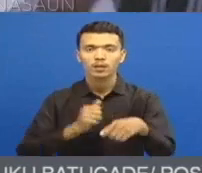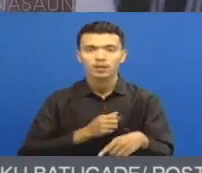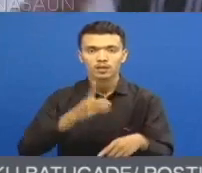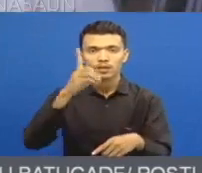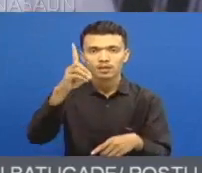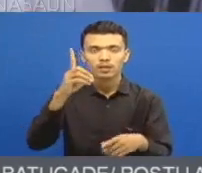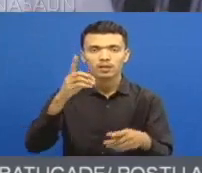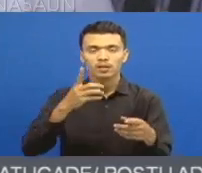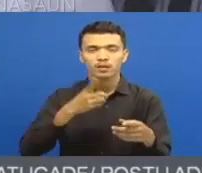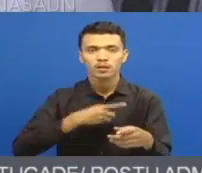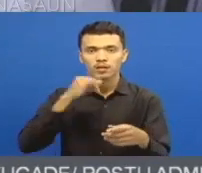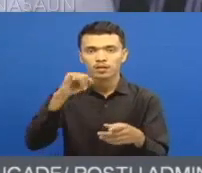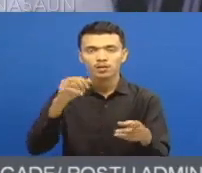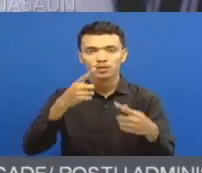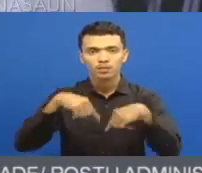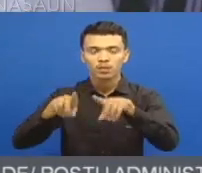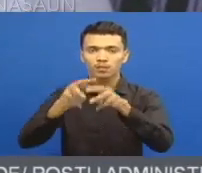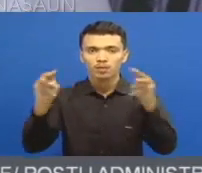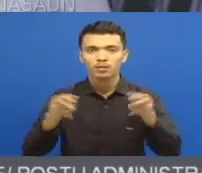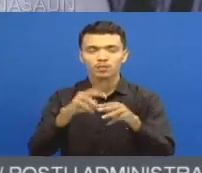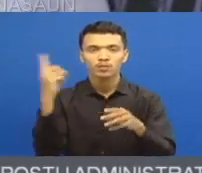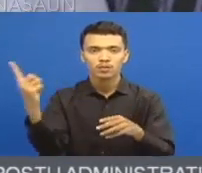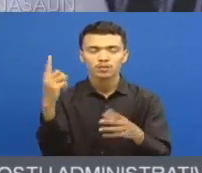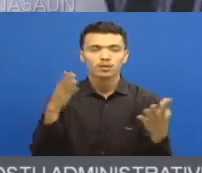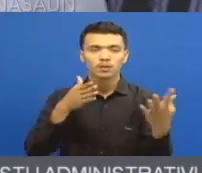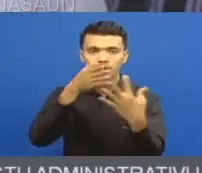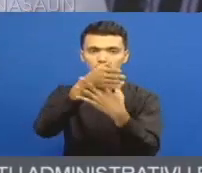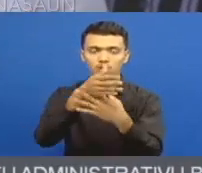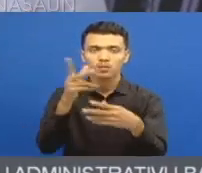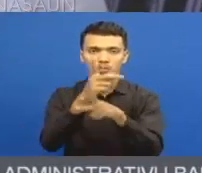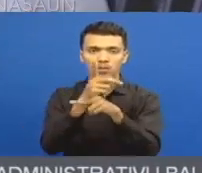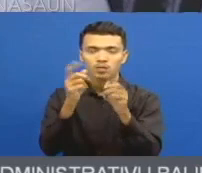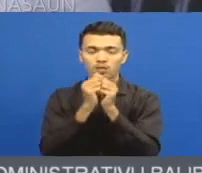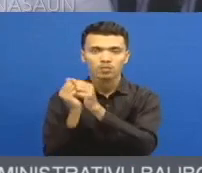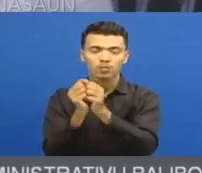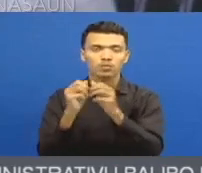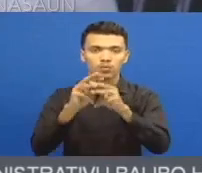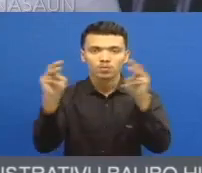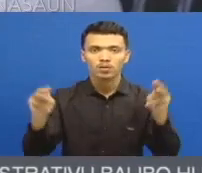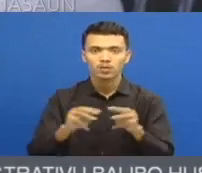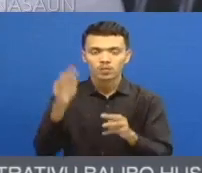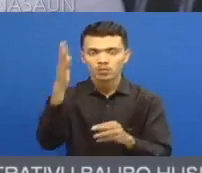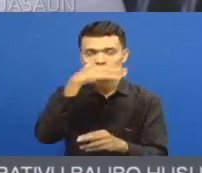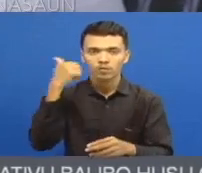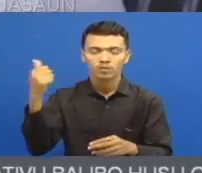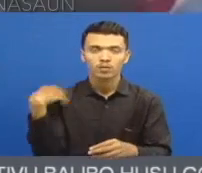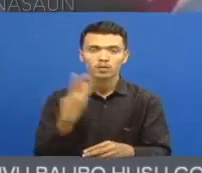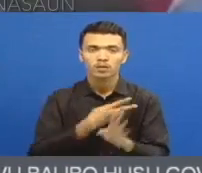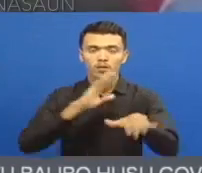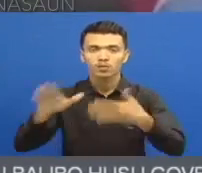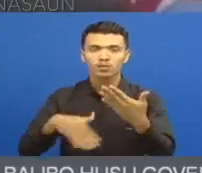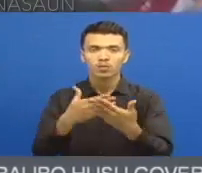na munisipu sempre ultrapas antau maita cuidado hamotu kita ne munisipu ne nune bele furak ia itahutunia